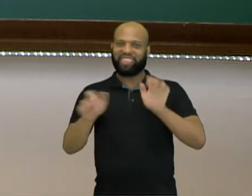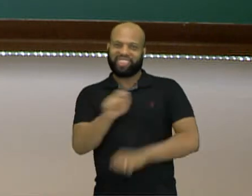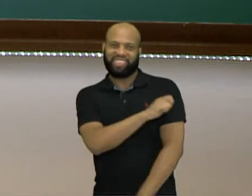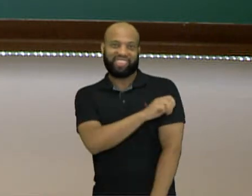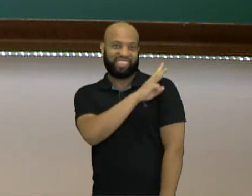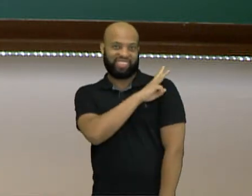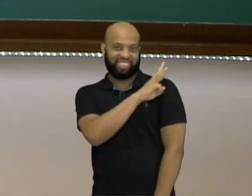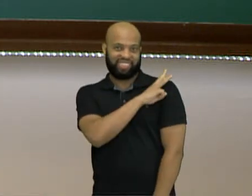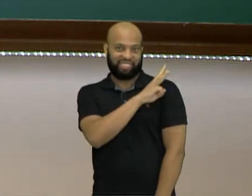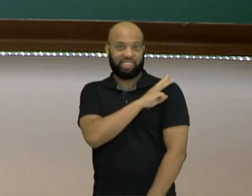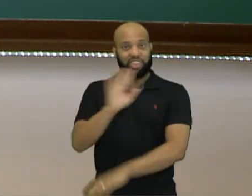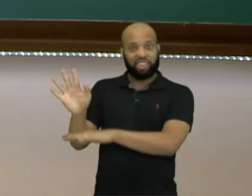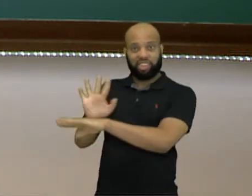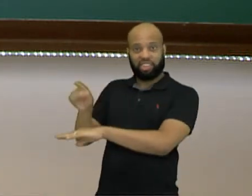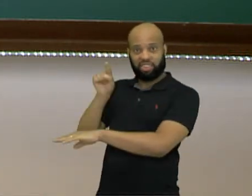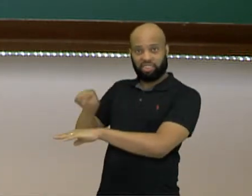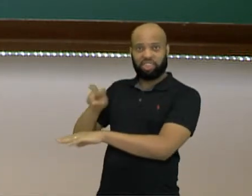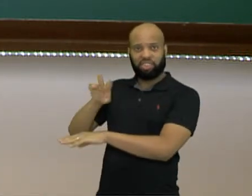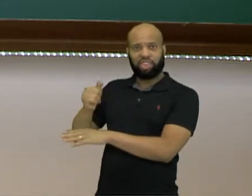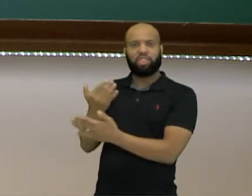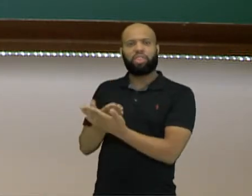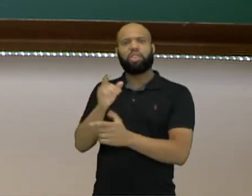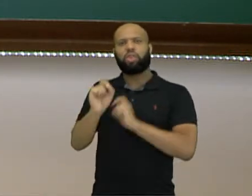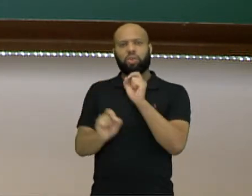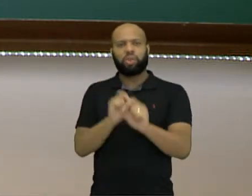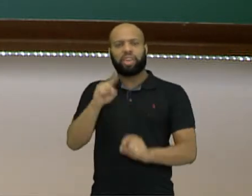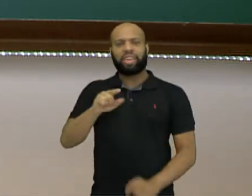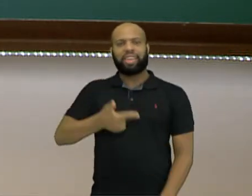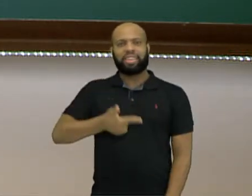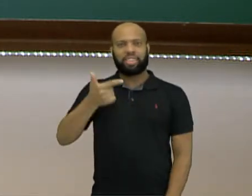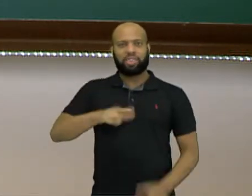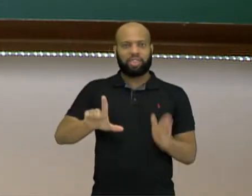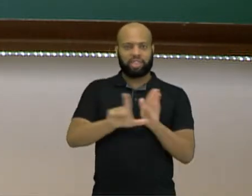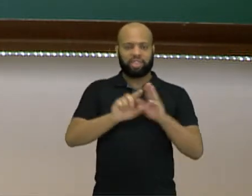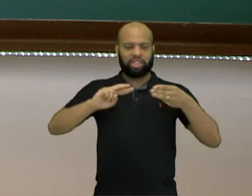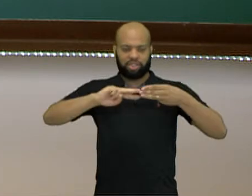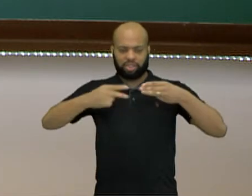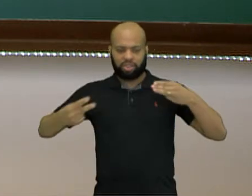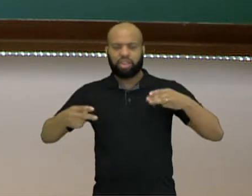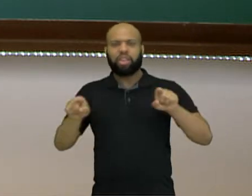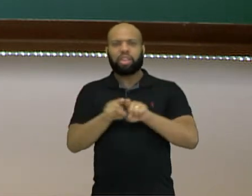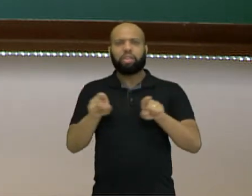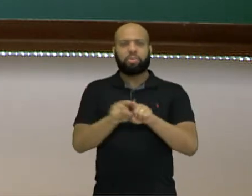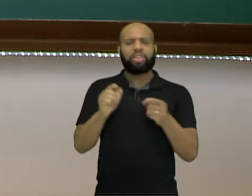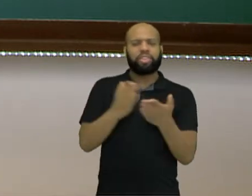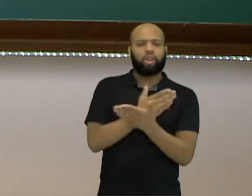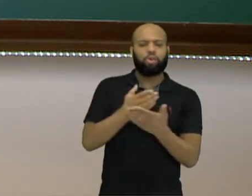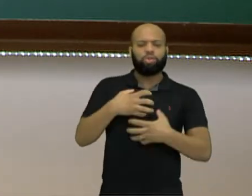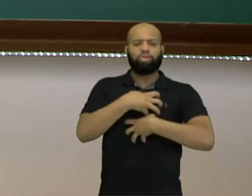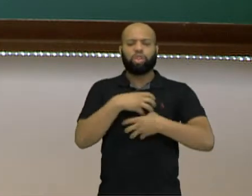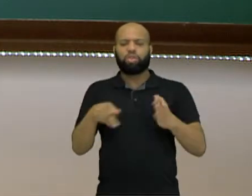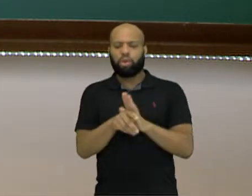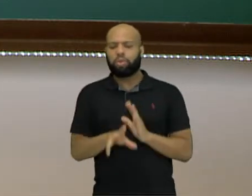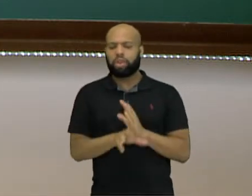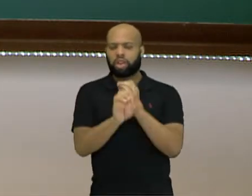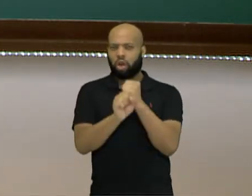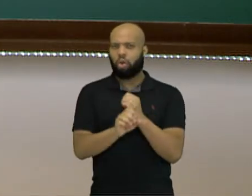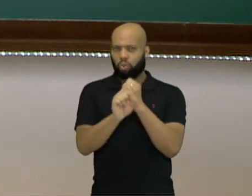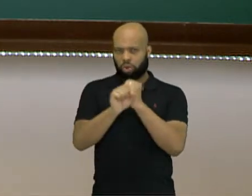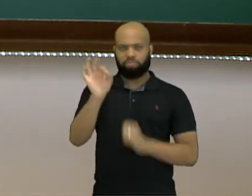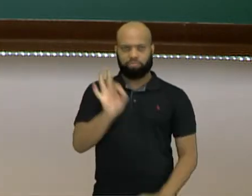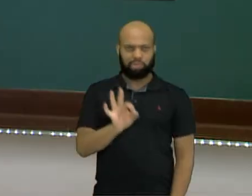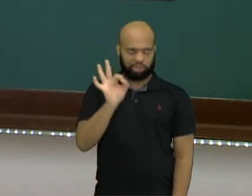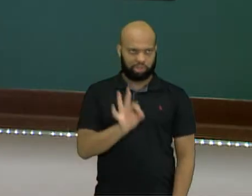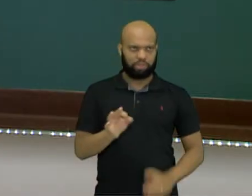Olá, estudantes da terceira série! Nesse vídeo, vamos falar de segunda lei de Mendel e noções de probabilidade. Vamos lá? Segunda